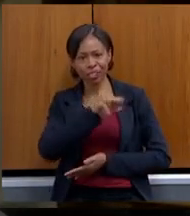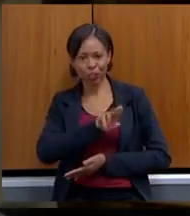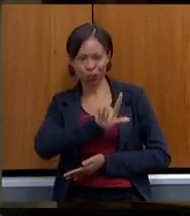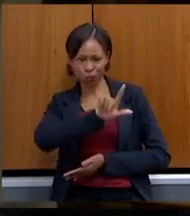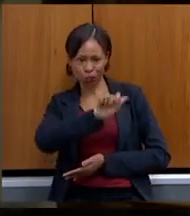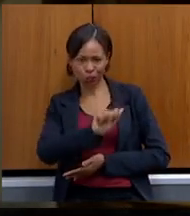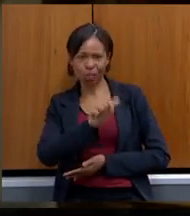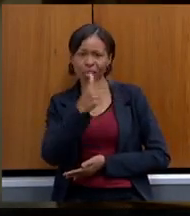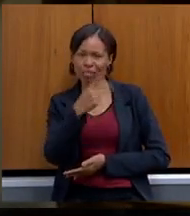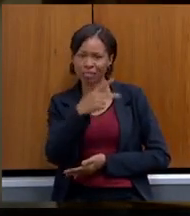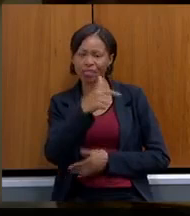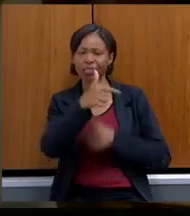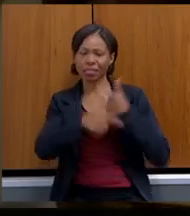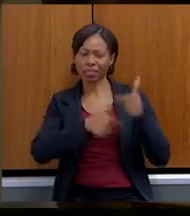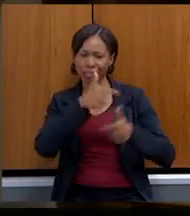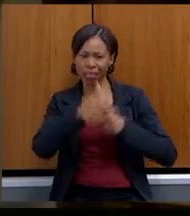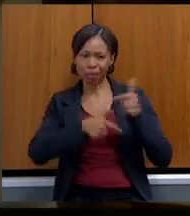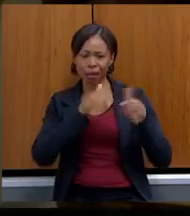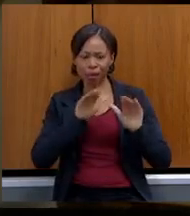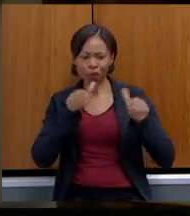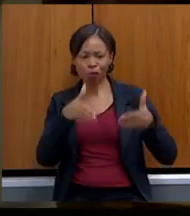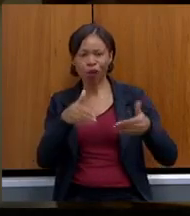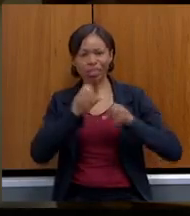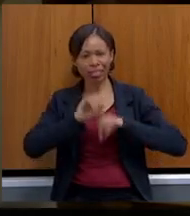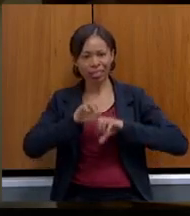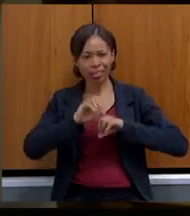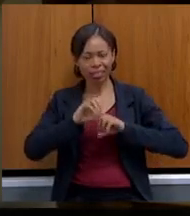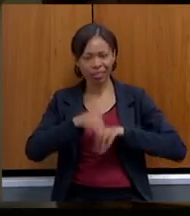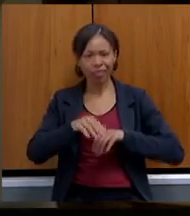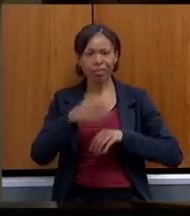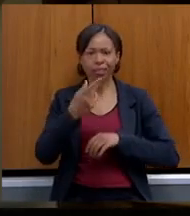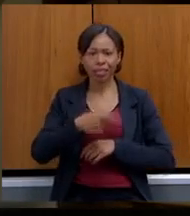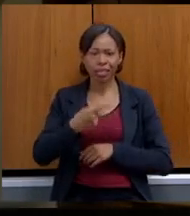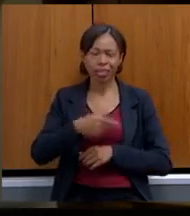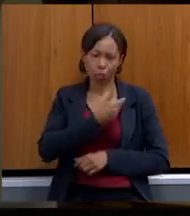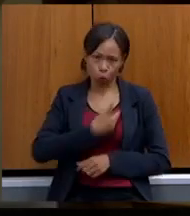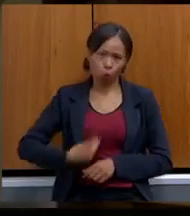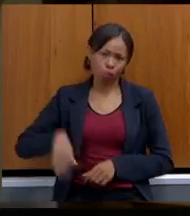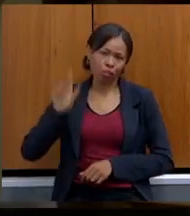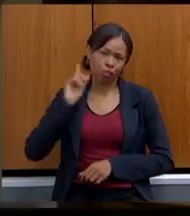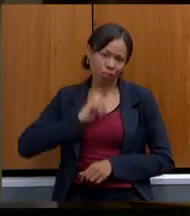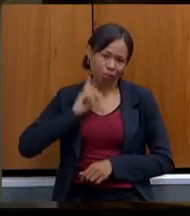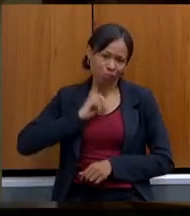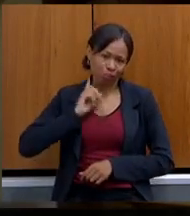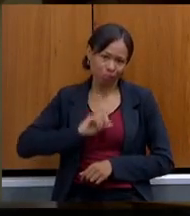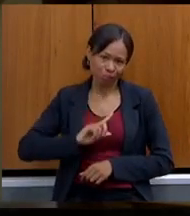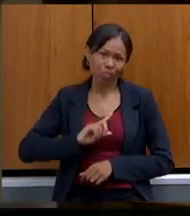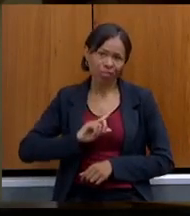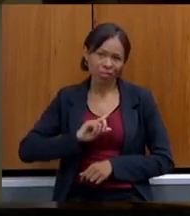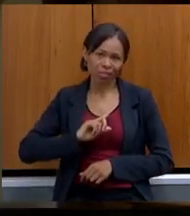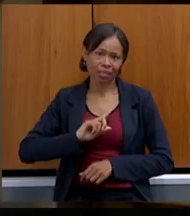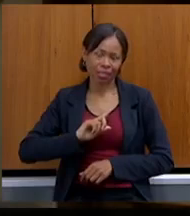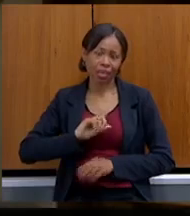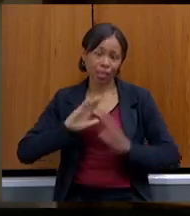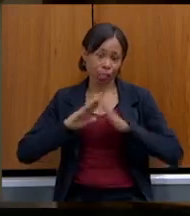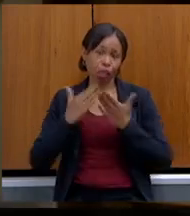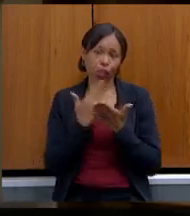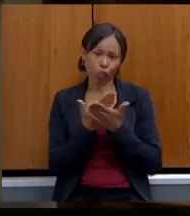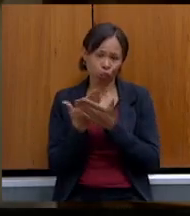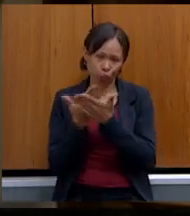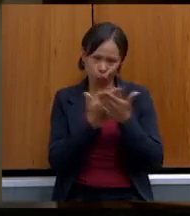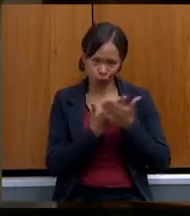trabalho que vem sendo feito pela educação pública de Minas Gerais da rede das escolas